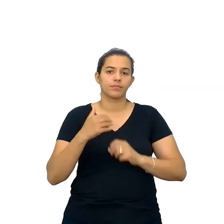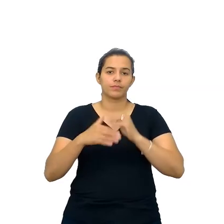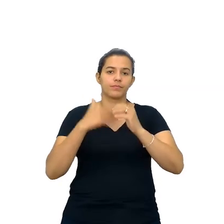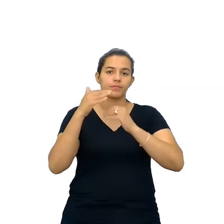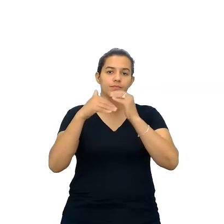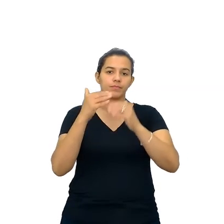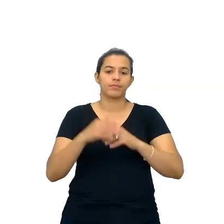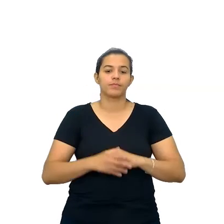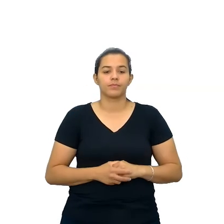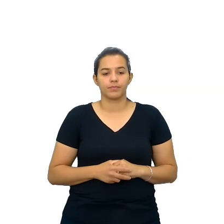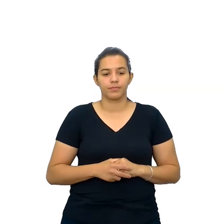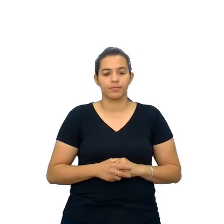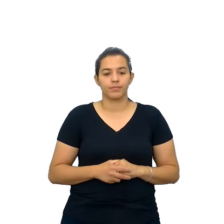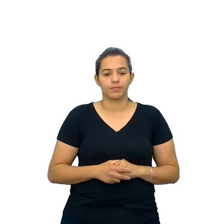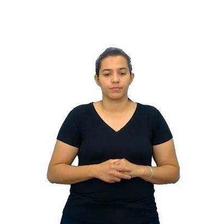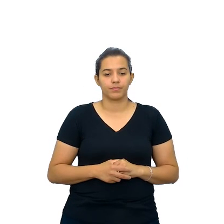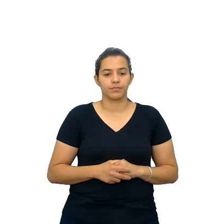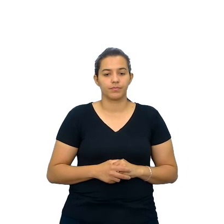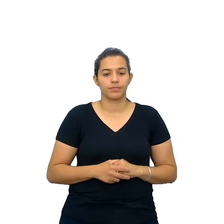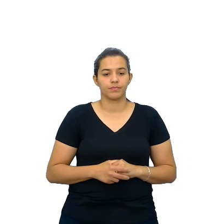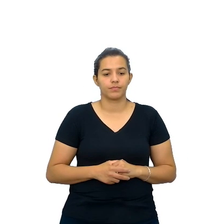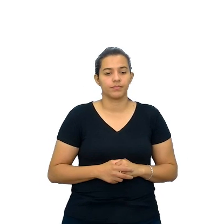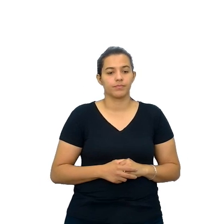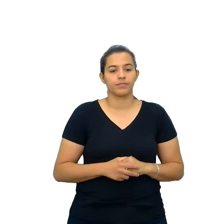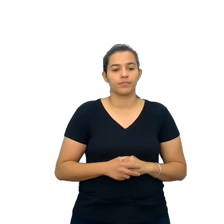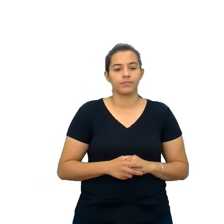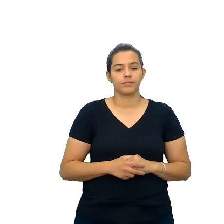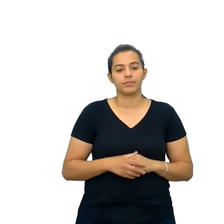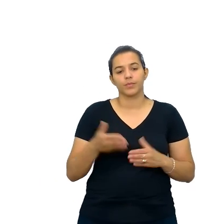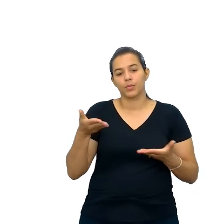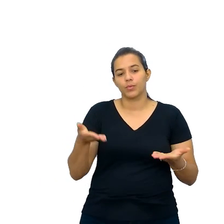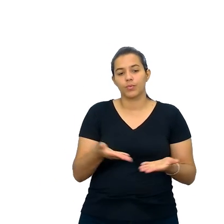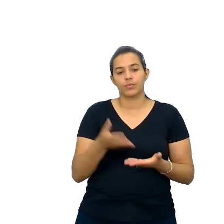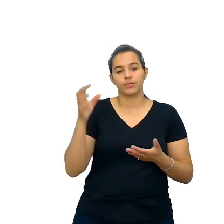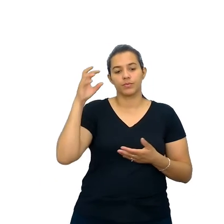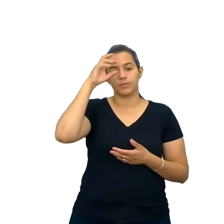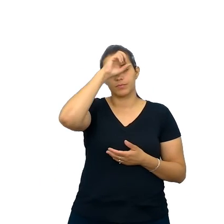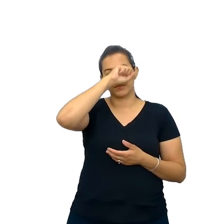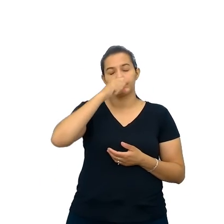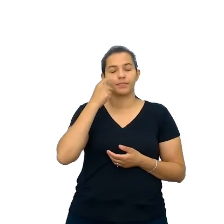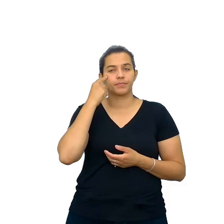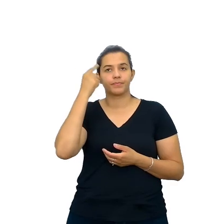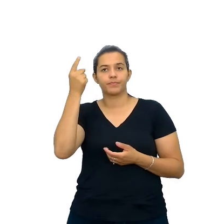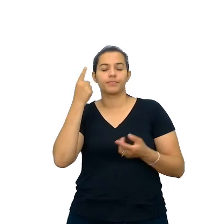processo avaliativo, né? Então, hoje nós estudamos, né,